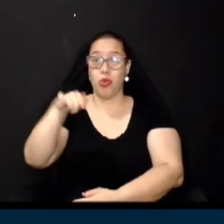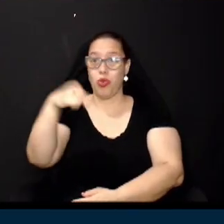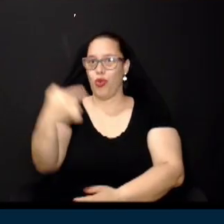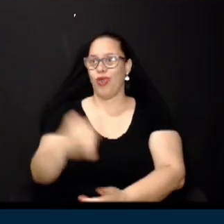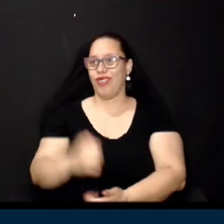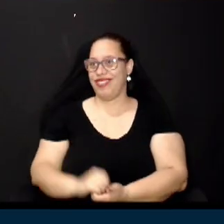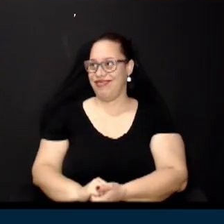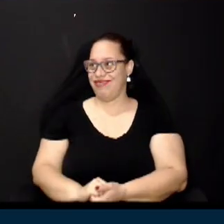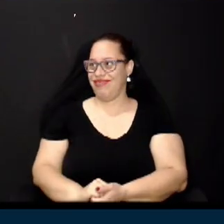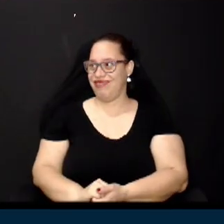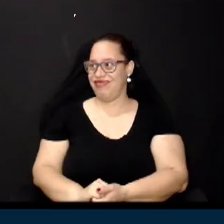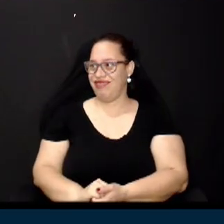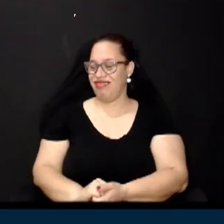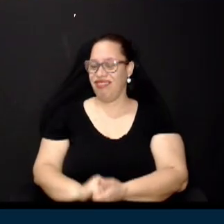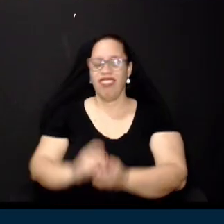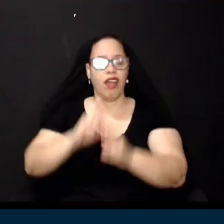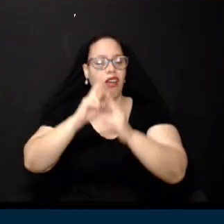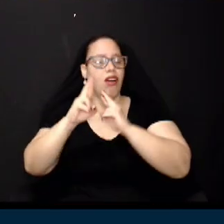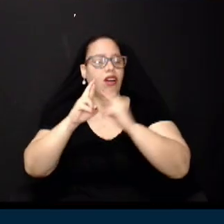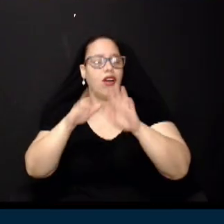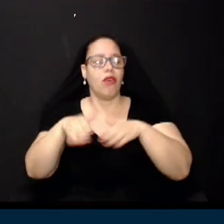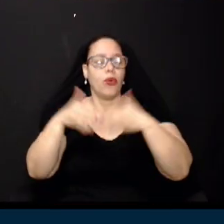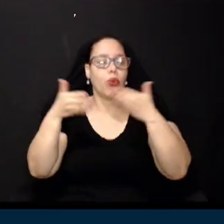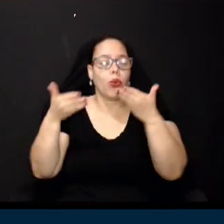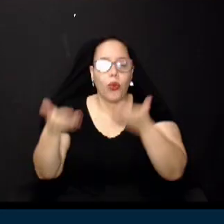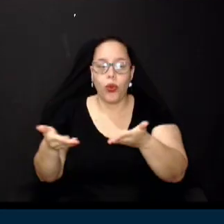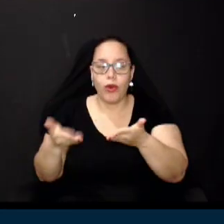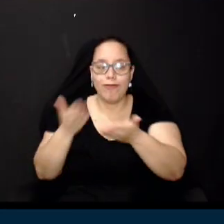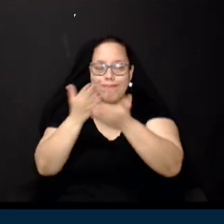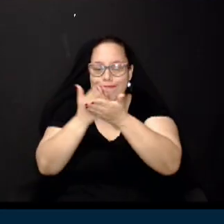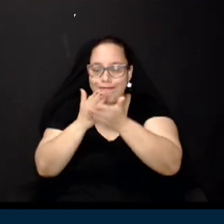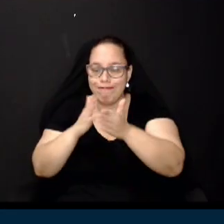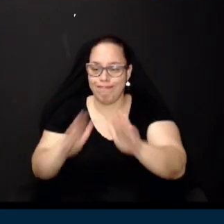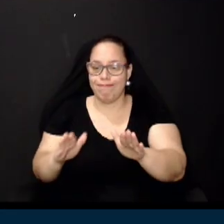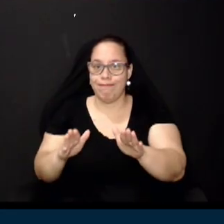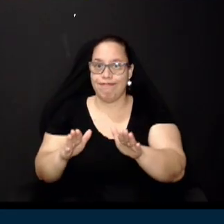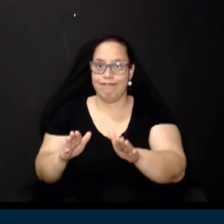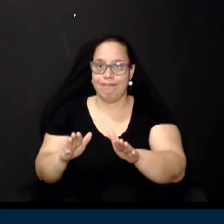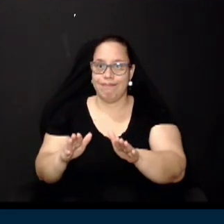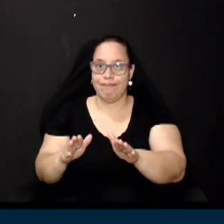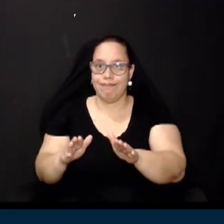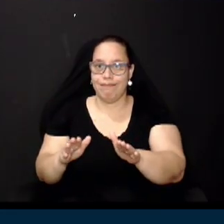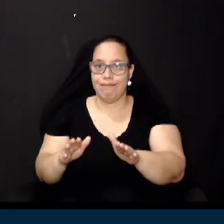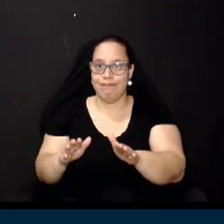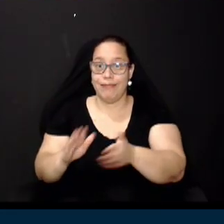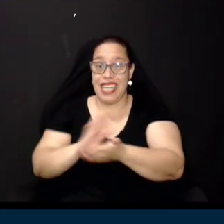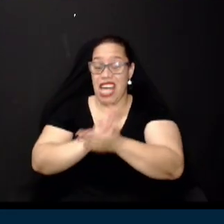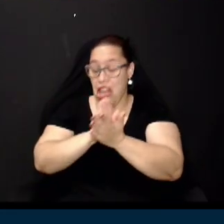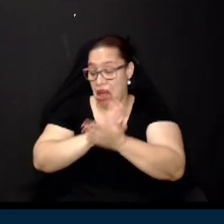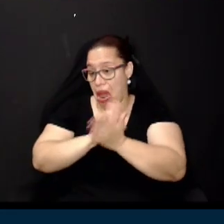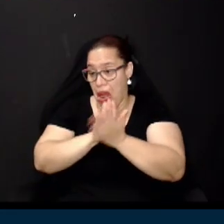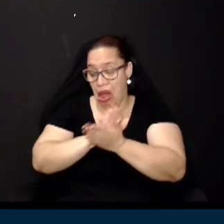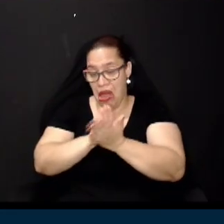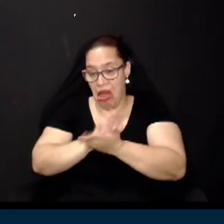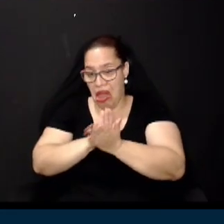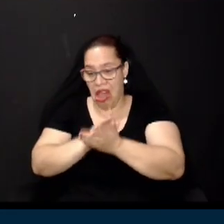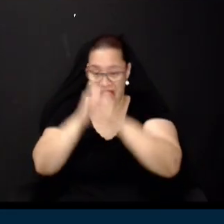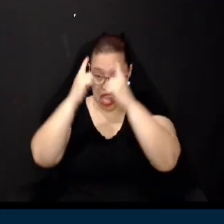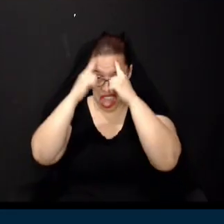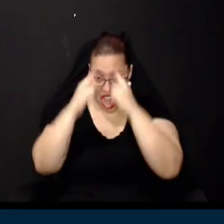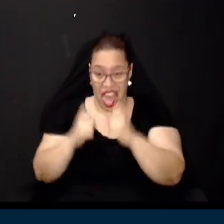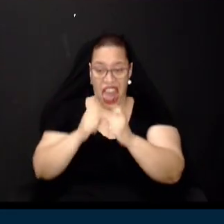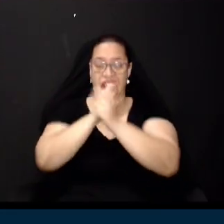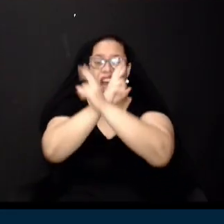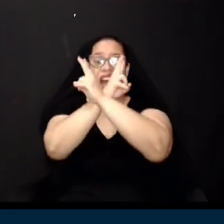fala de relacionamento, quando o relacionamento acaba e de forma, né, abusiva, de forma tóxica, você